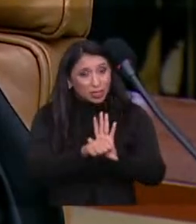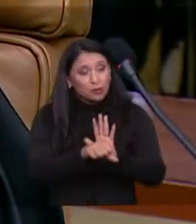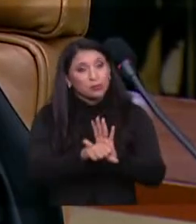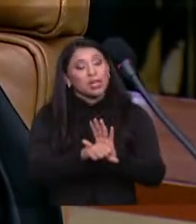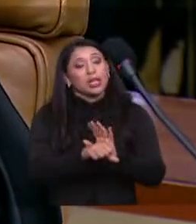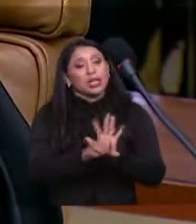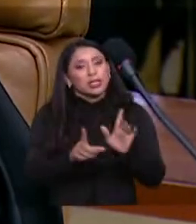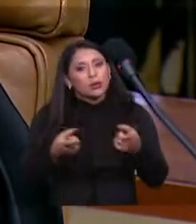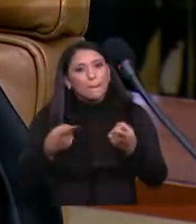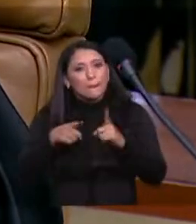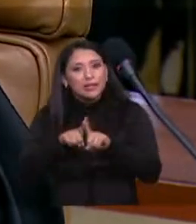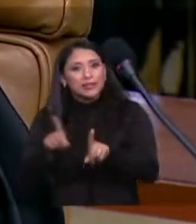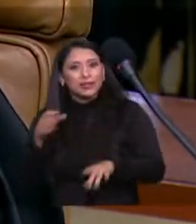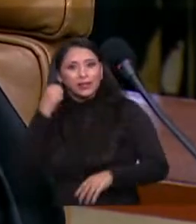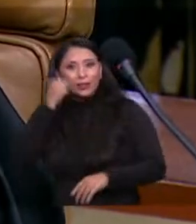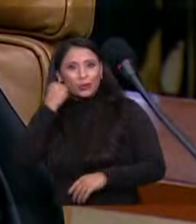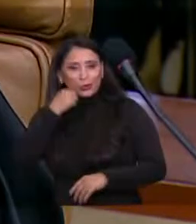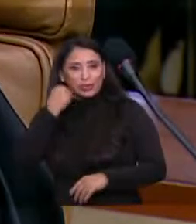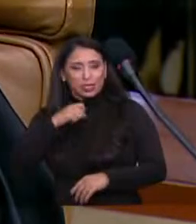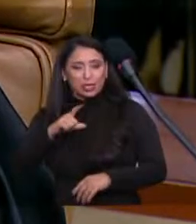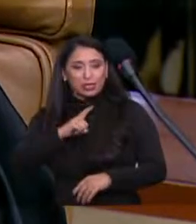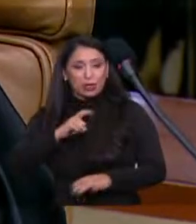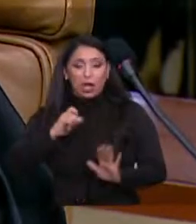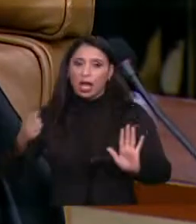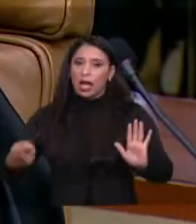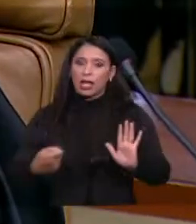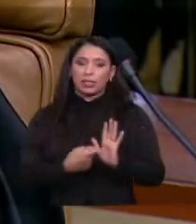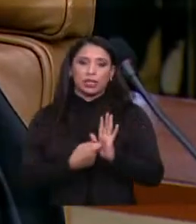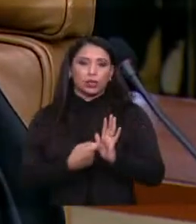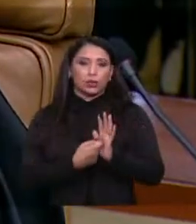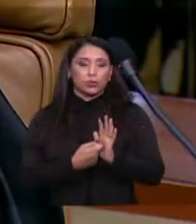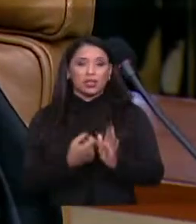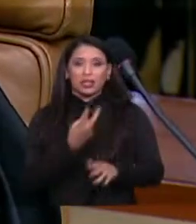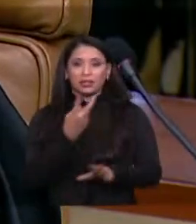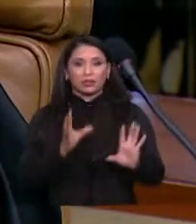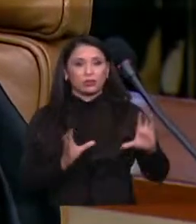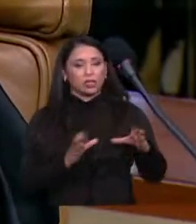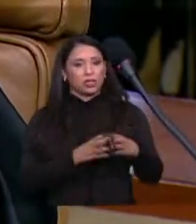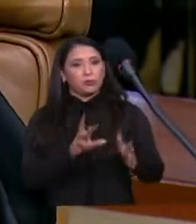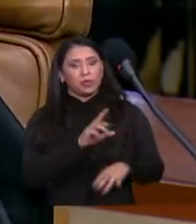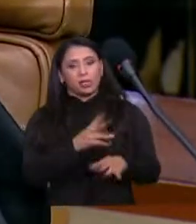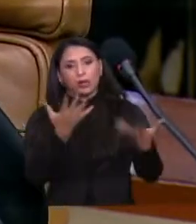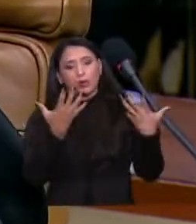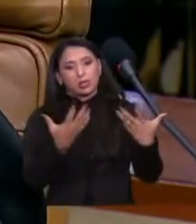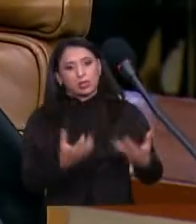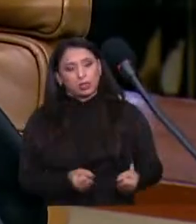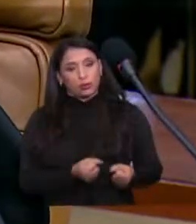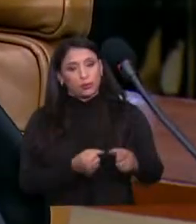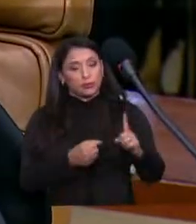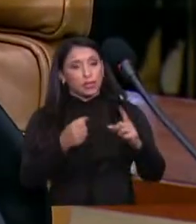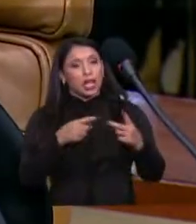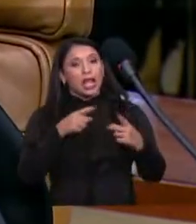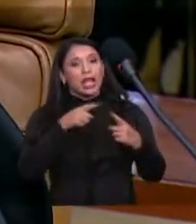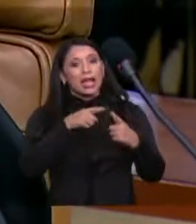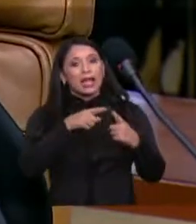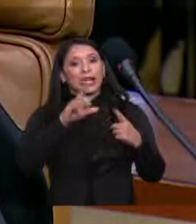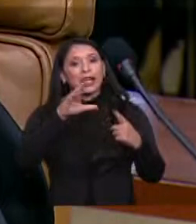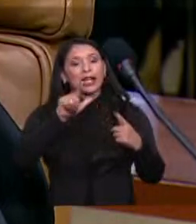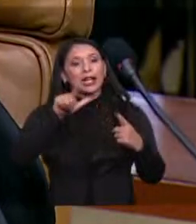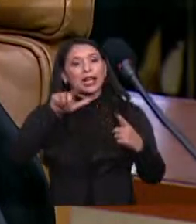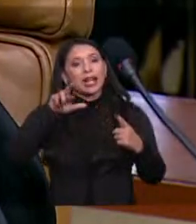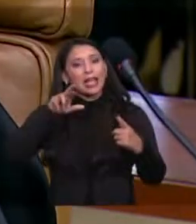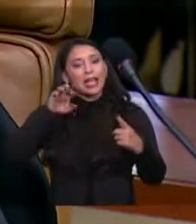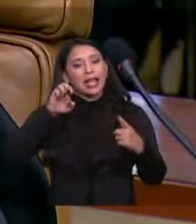parlamentar Federal a denúncia no ponto foi rejeitada pela segunda cama em relação a cleverton Melo da Costa